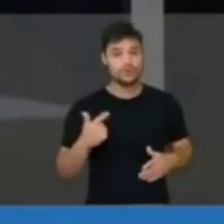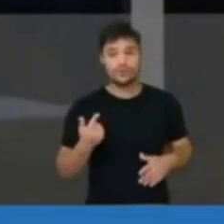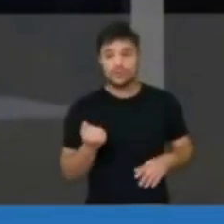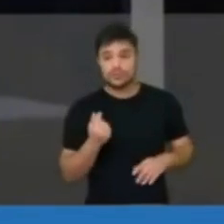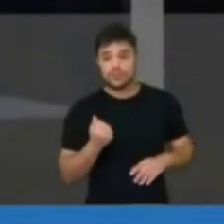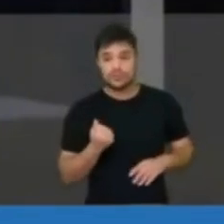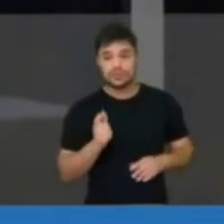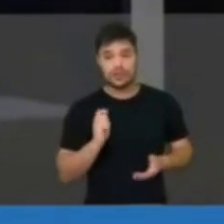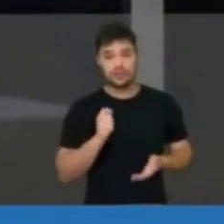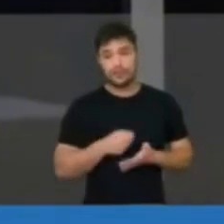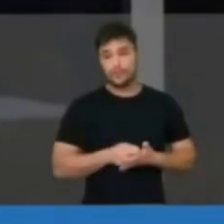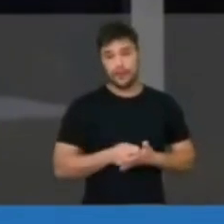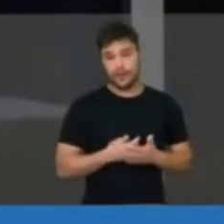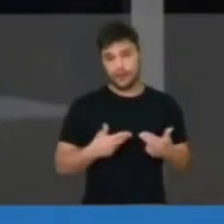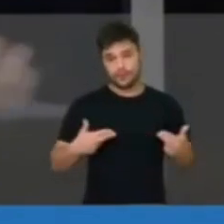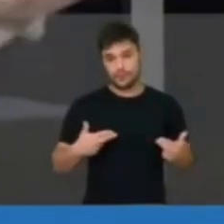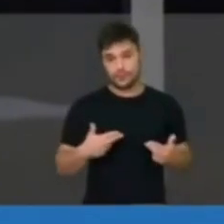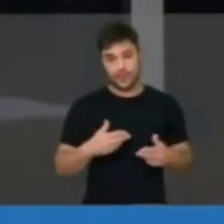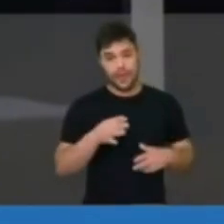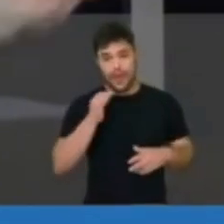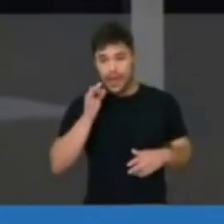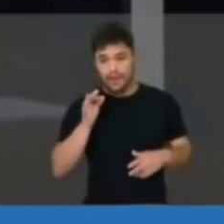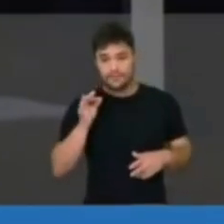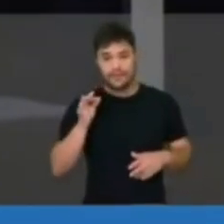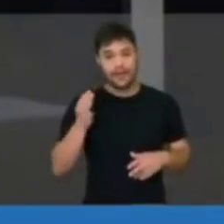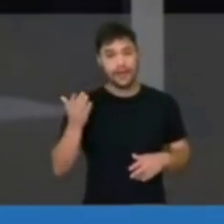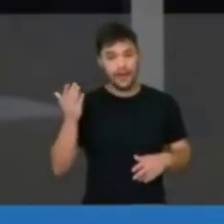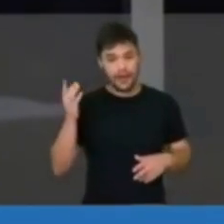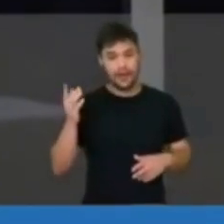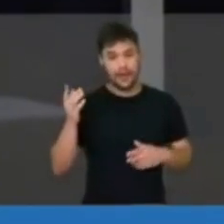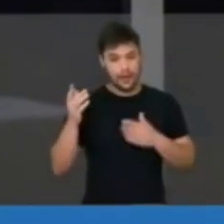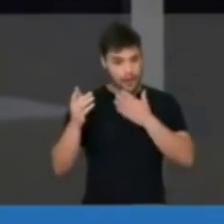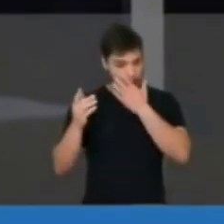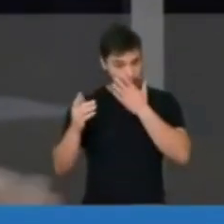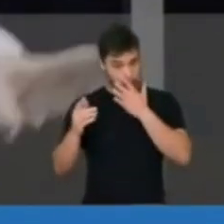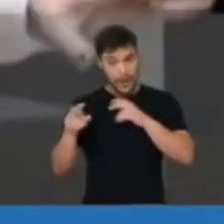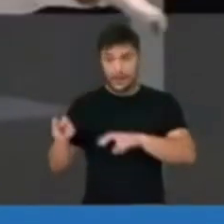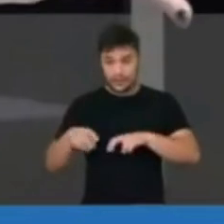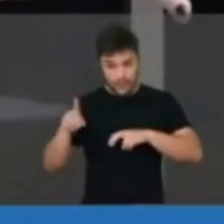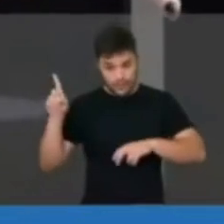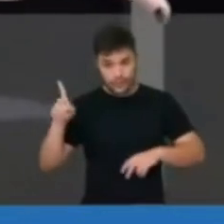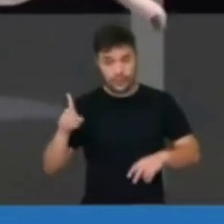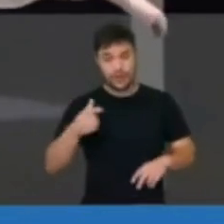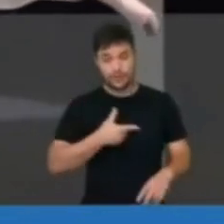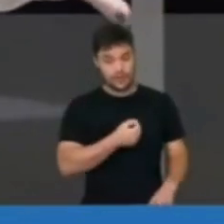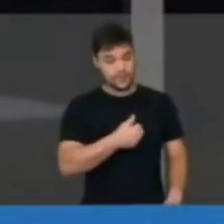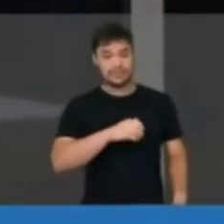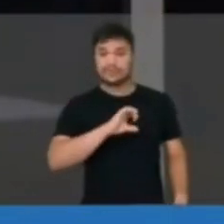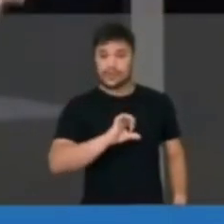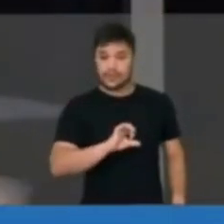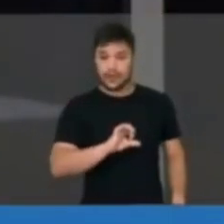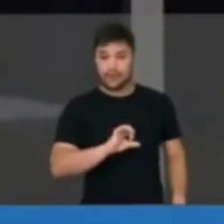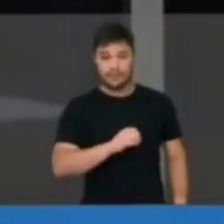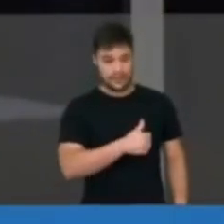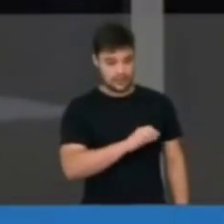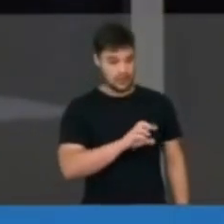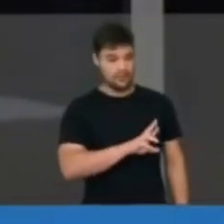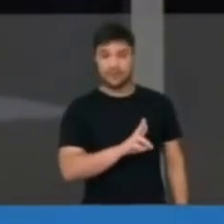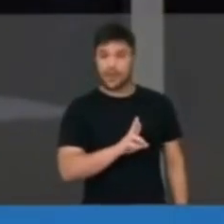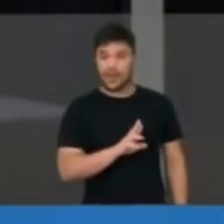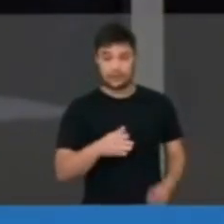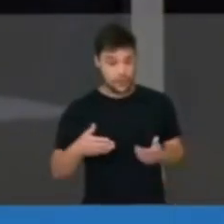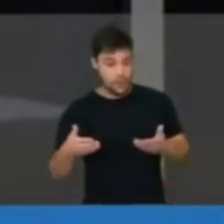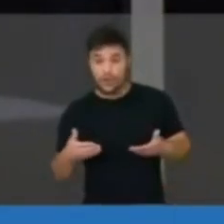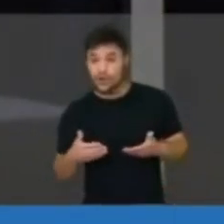se sustentar. O preço do café, estávamos falando hoje na Comissão da Agricultura, em 2019 estava R$19 o quilo,